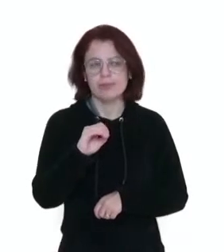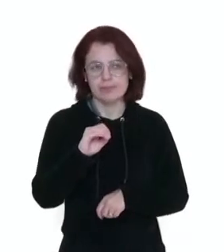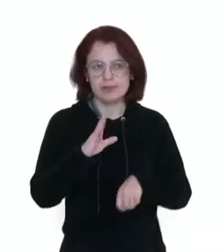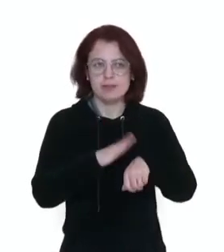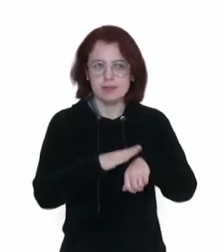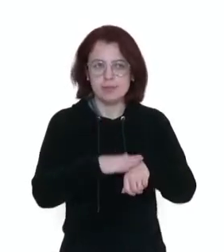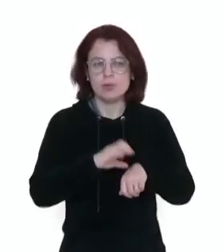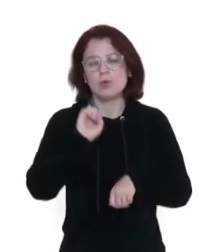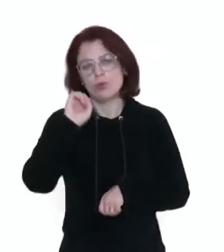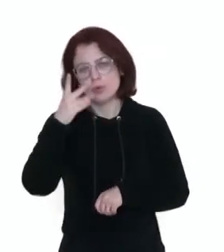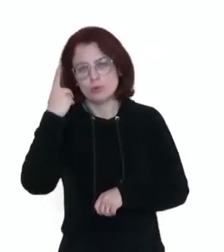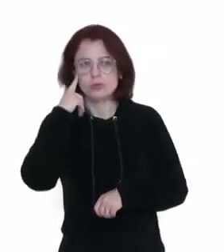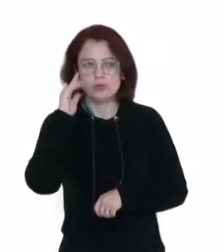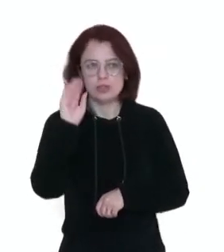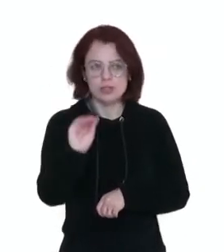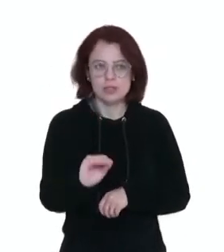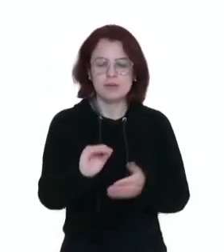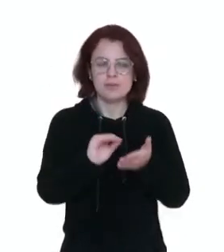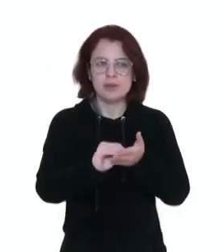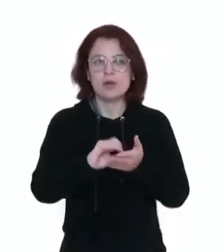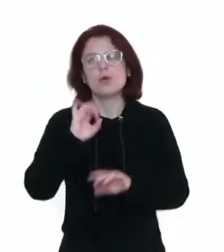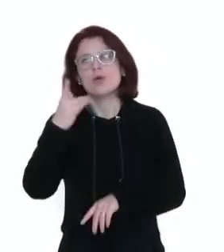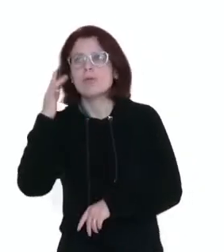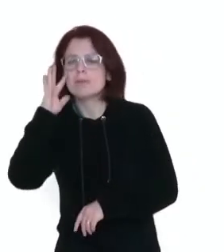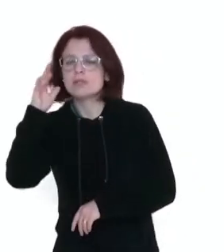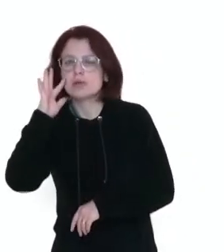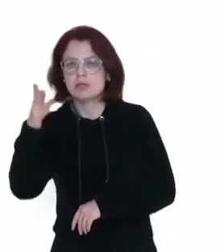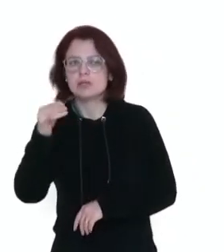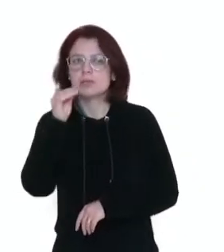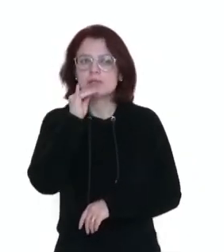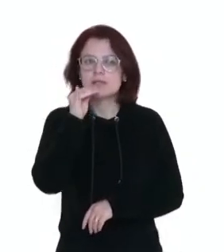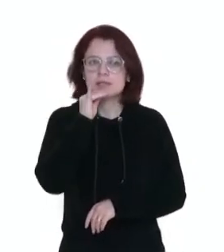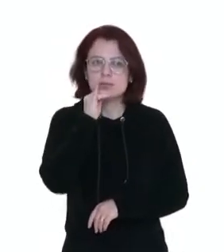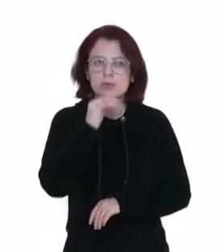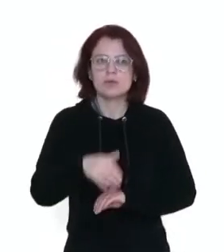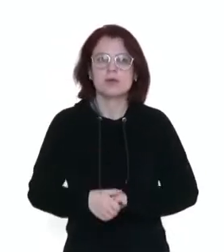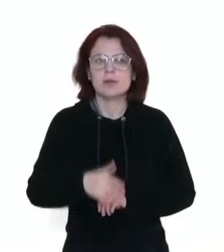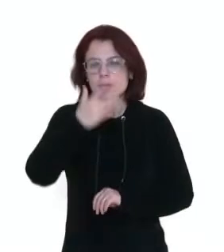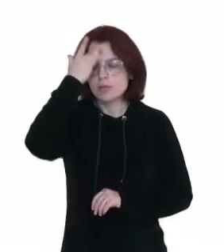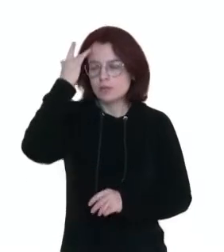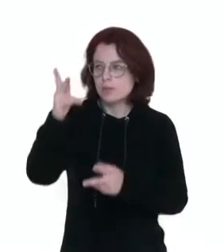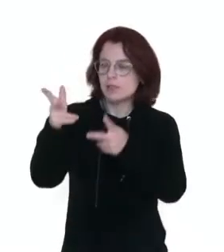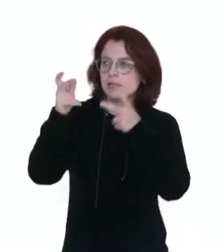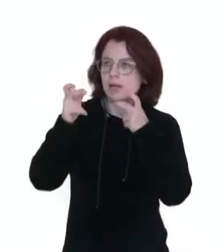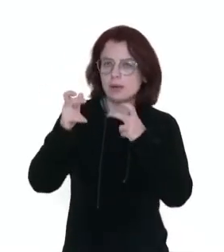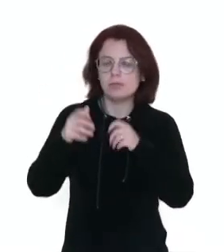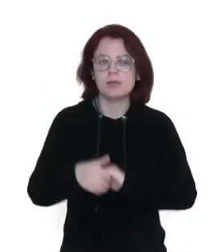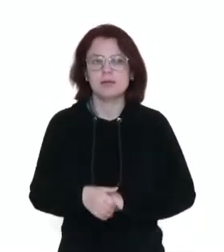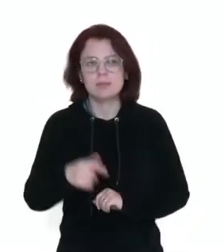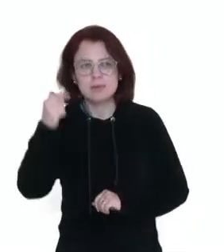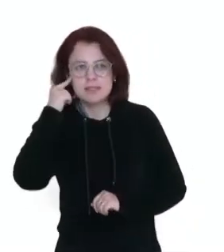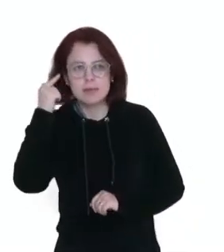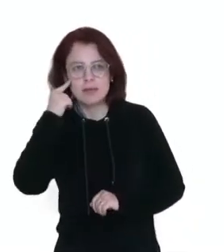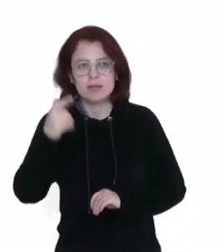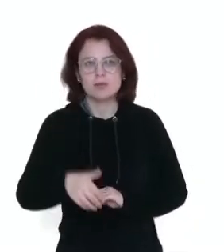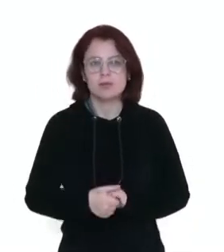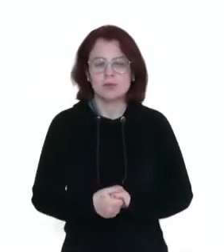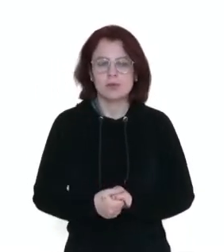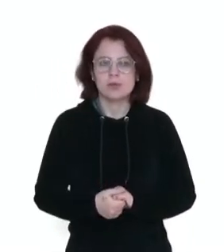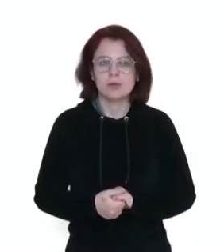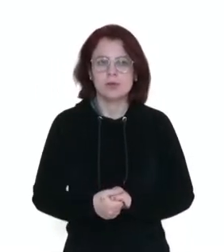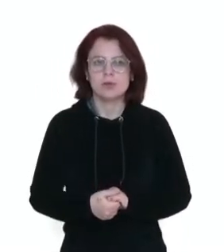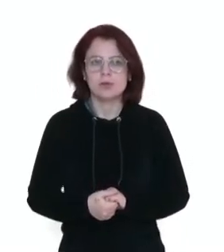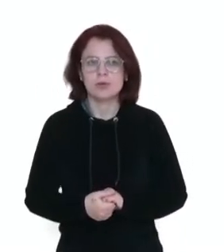pelo calendário, ou psicológico, como o personagem o percebe no pensamento, ou como